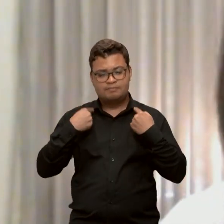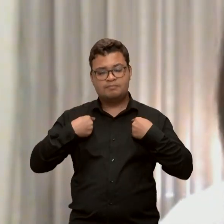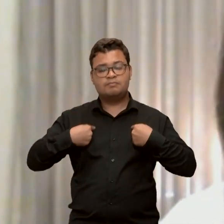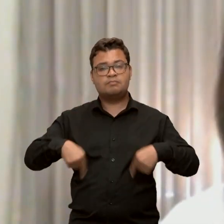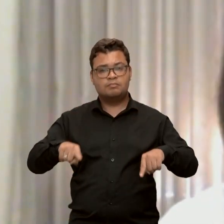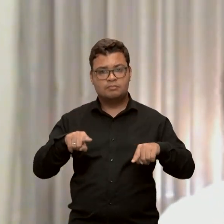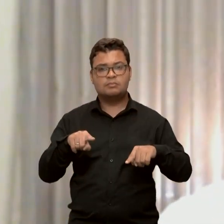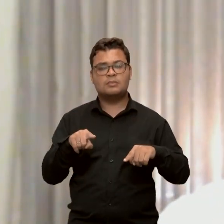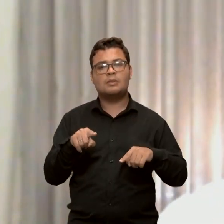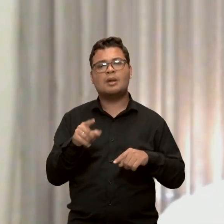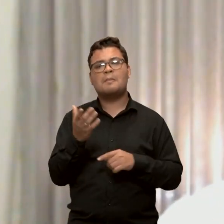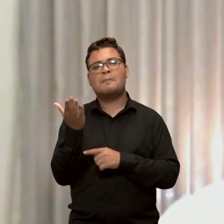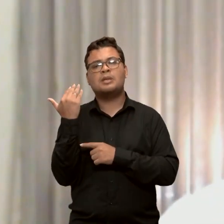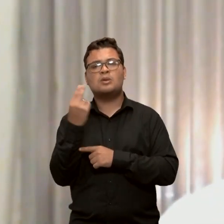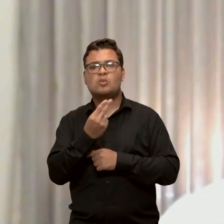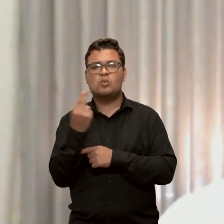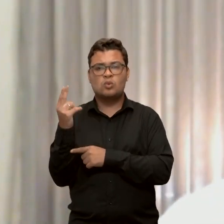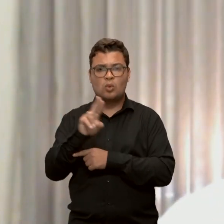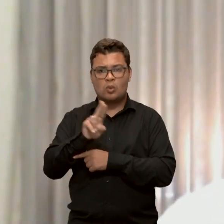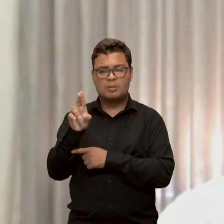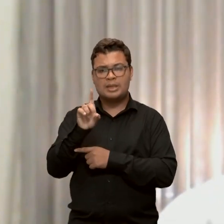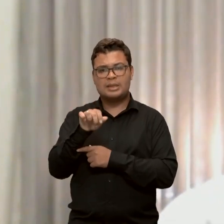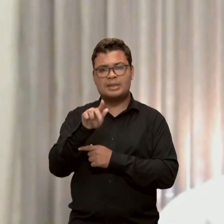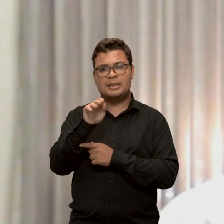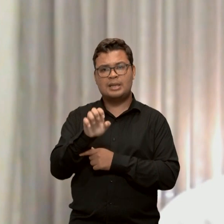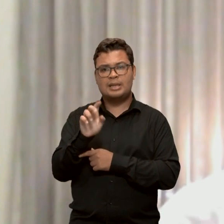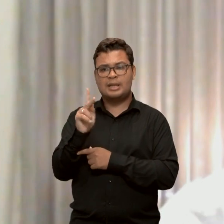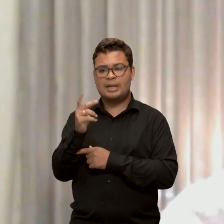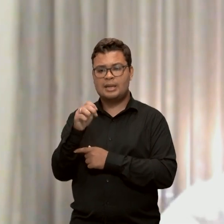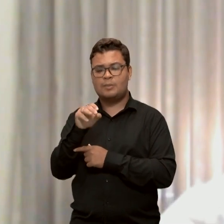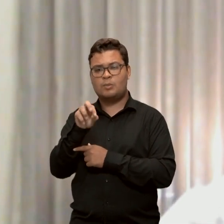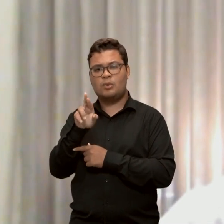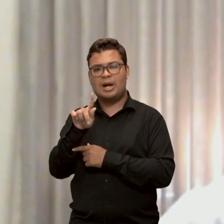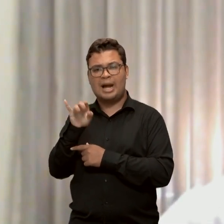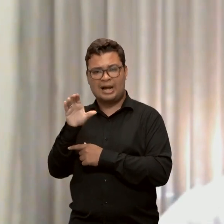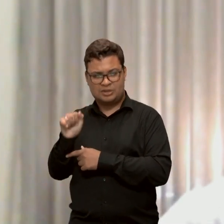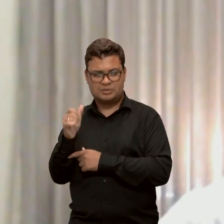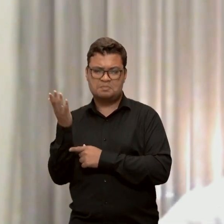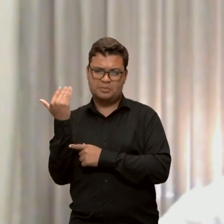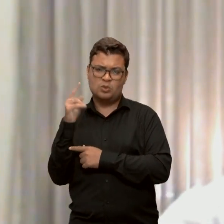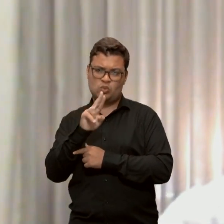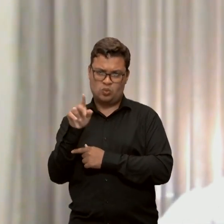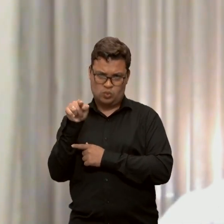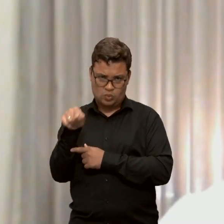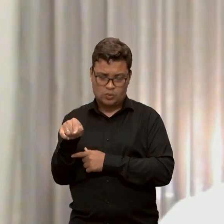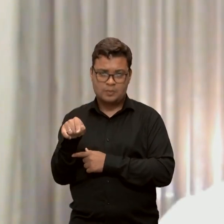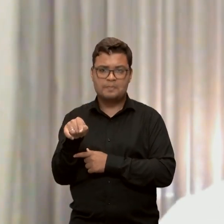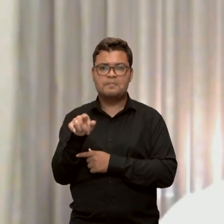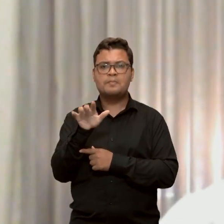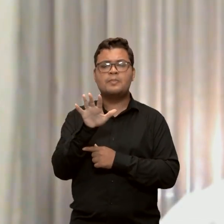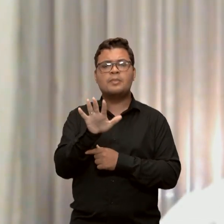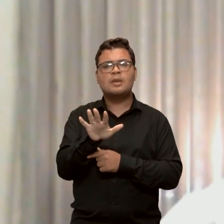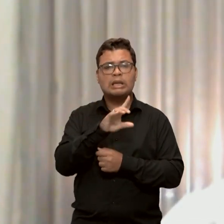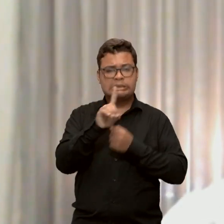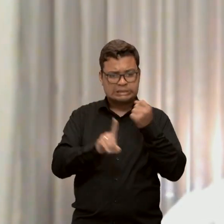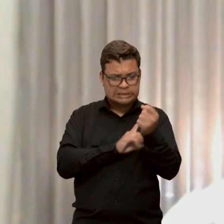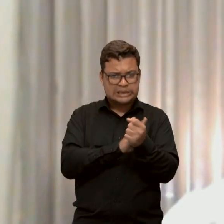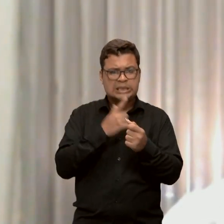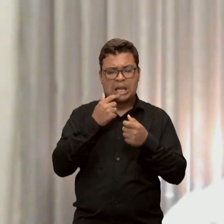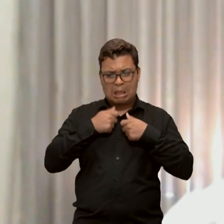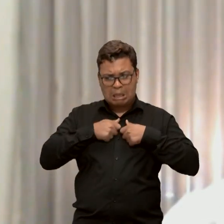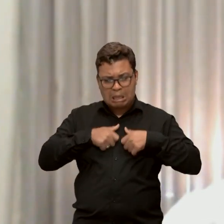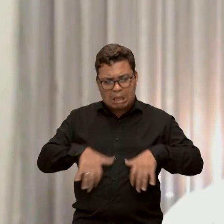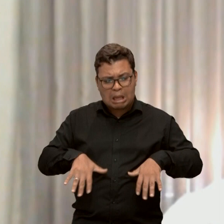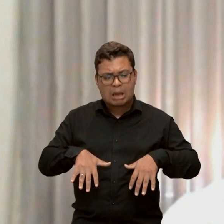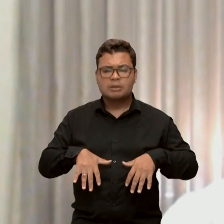Sim, dentre as 3, a que tem maior potencial de gravidade é a dengue, que pode se agravar fazendo um